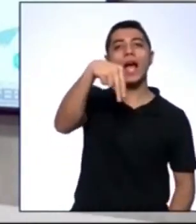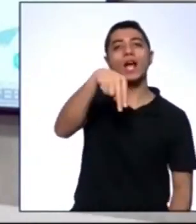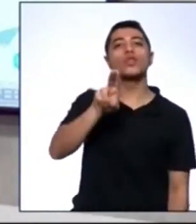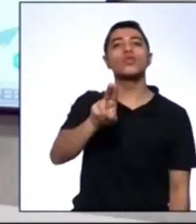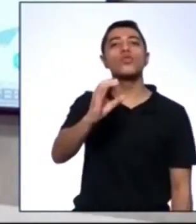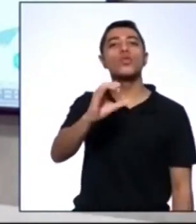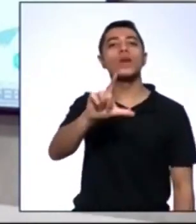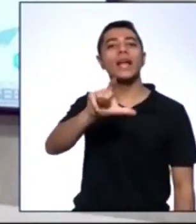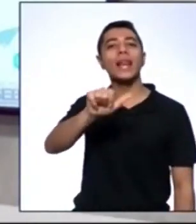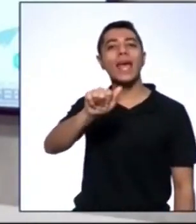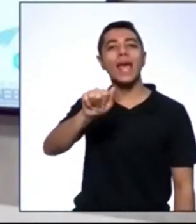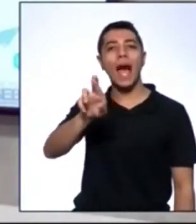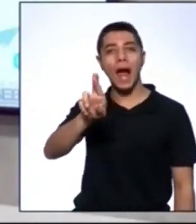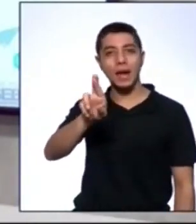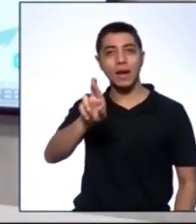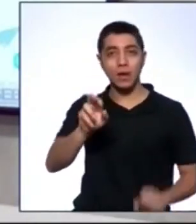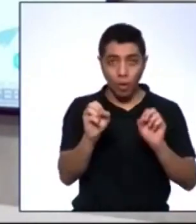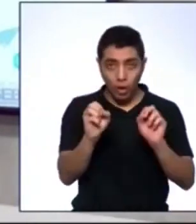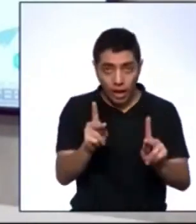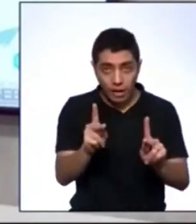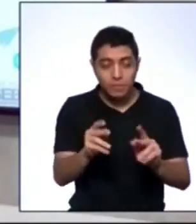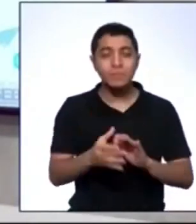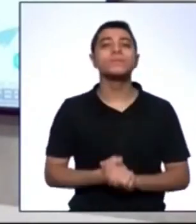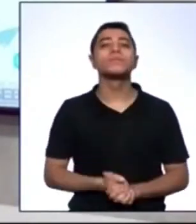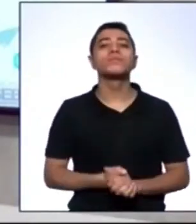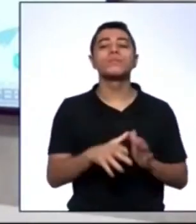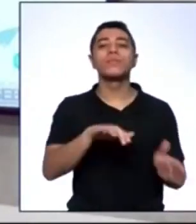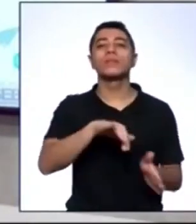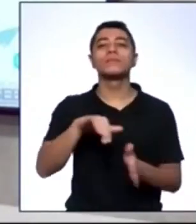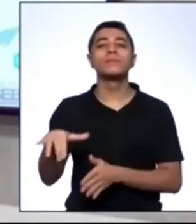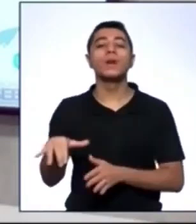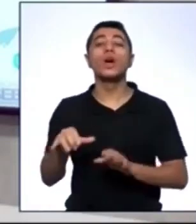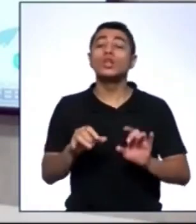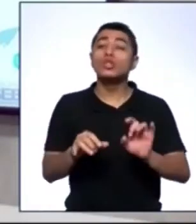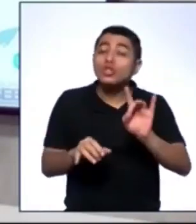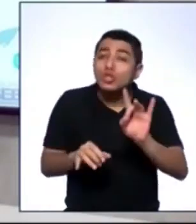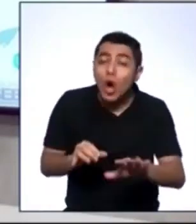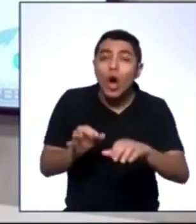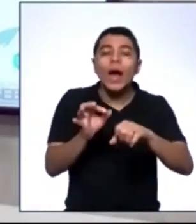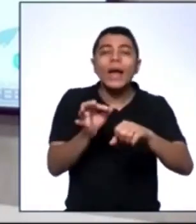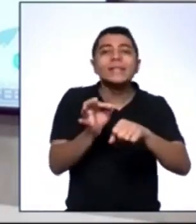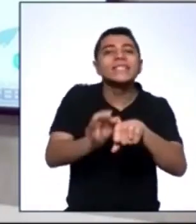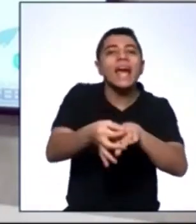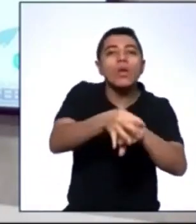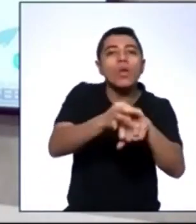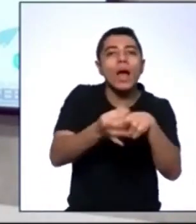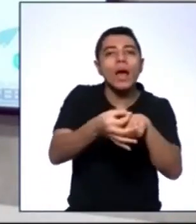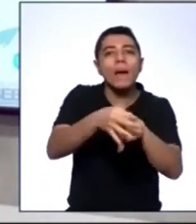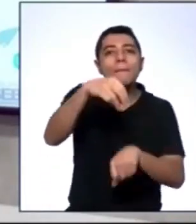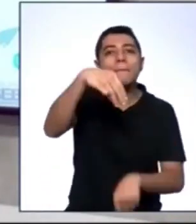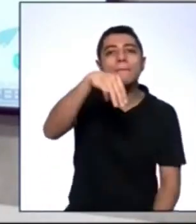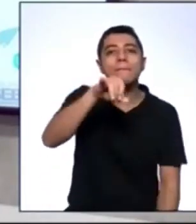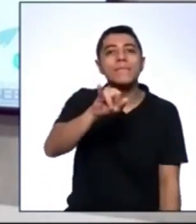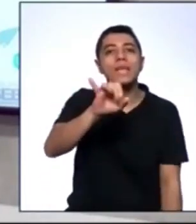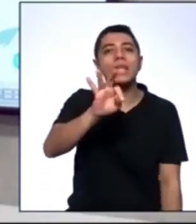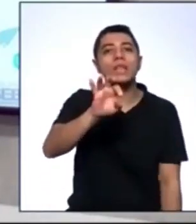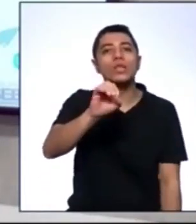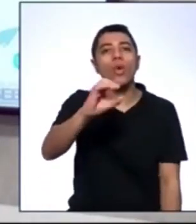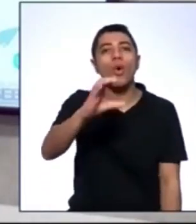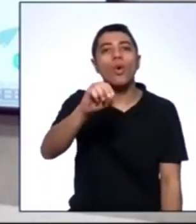da célula, todo o DNA é de origem materna. Então, se falar DNA mitocondrial, é só da